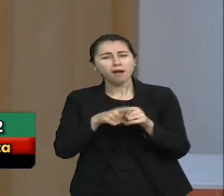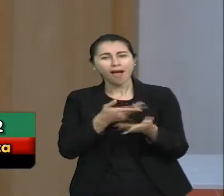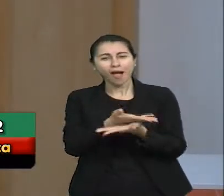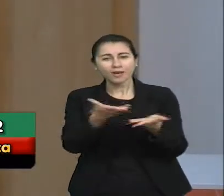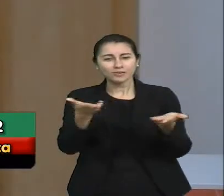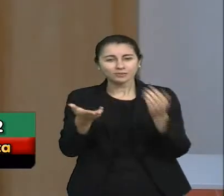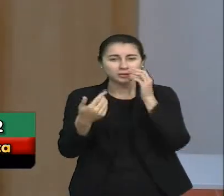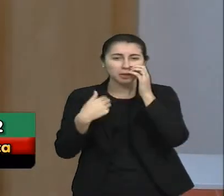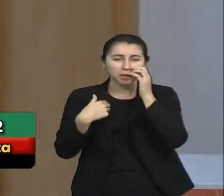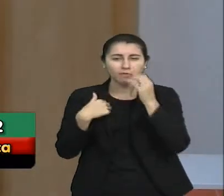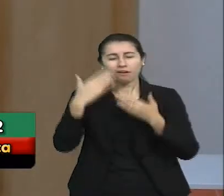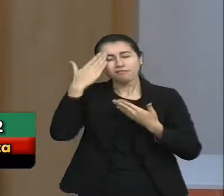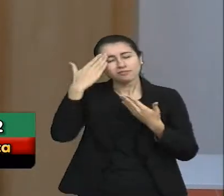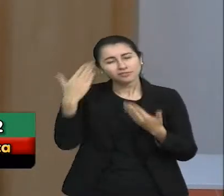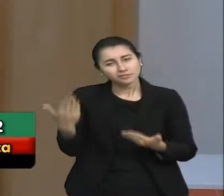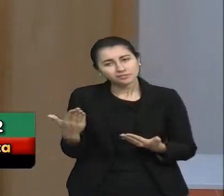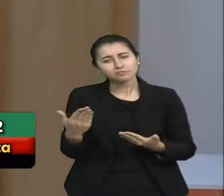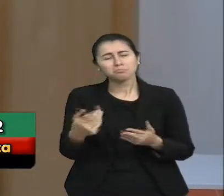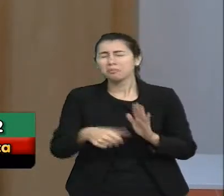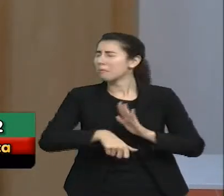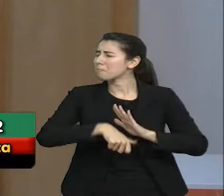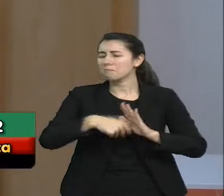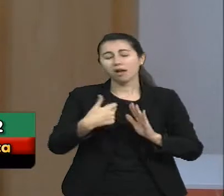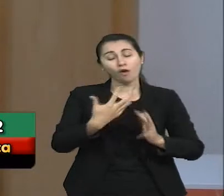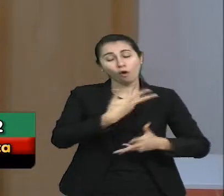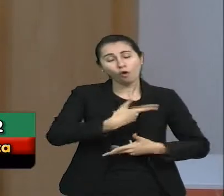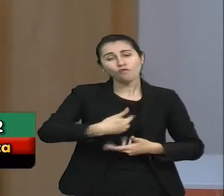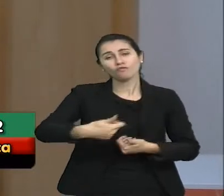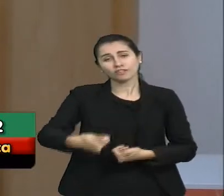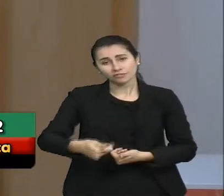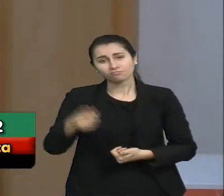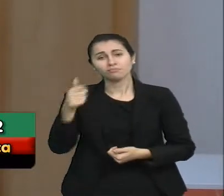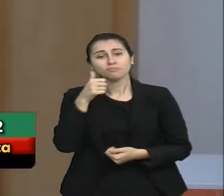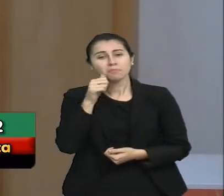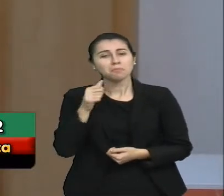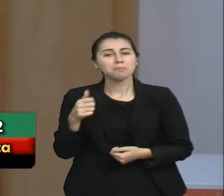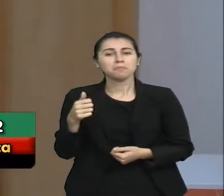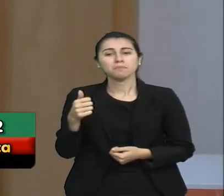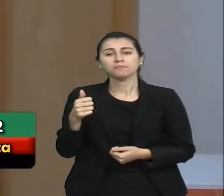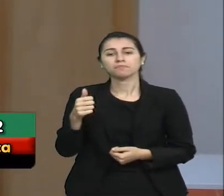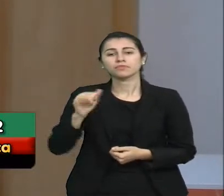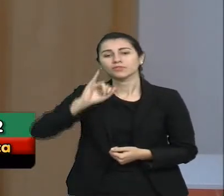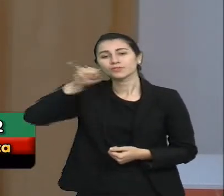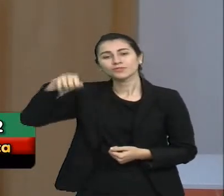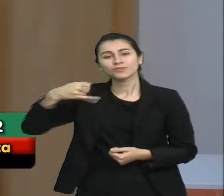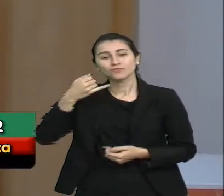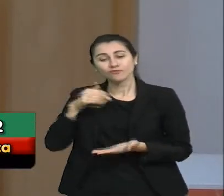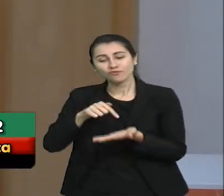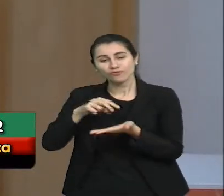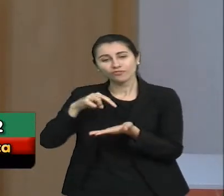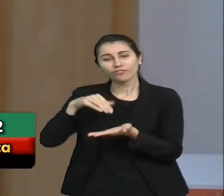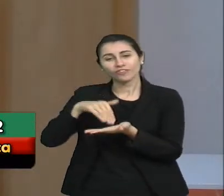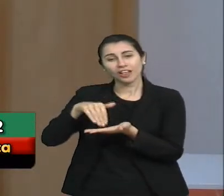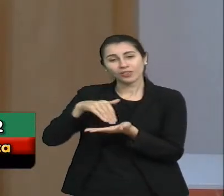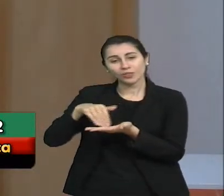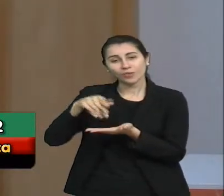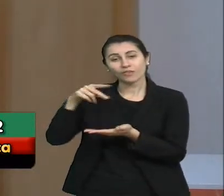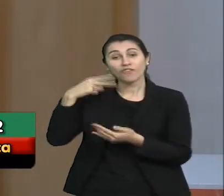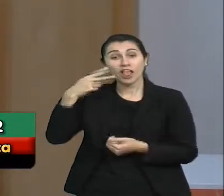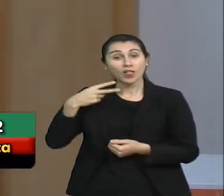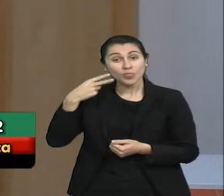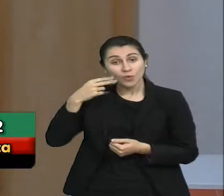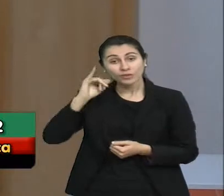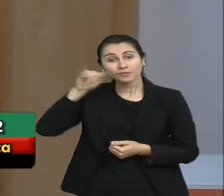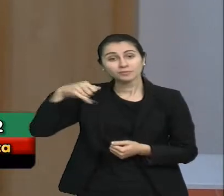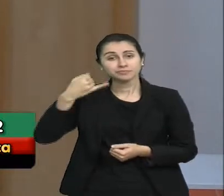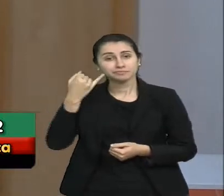tenho que agradecer o convite, primeiramente, à nobre vereadora Juliana, por ceder um espaço tão importante para um assunto